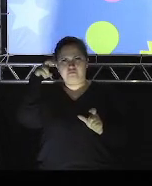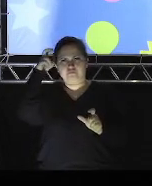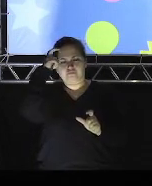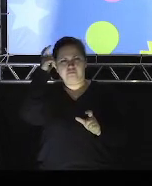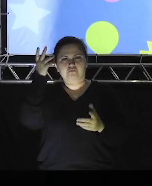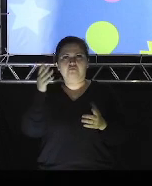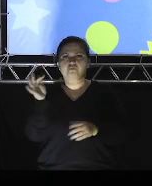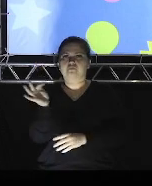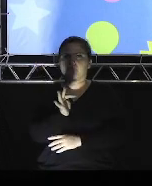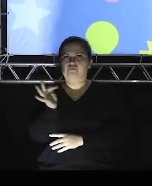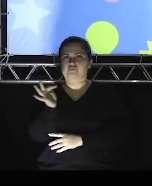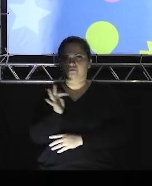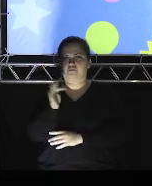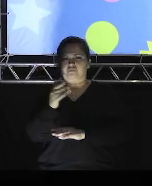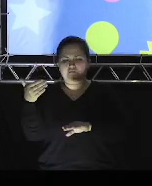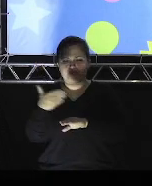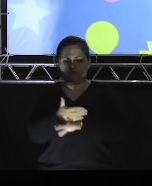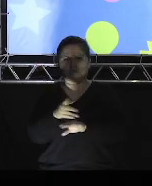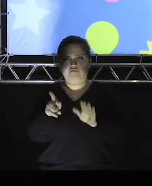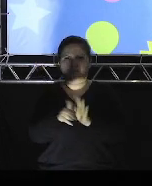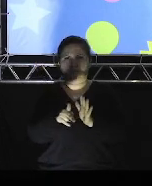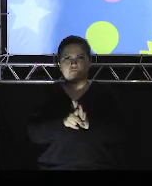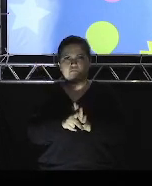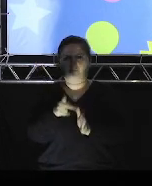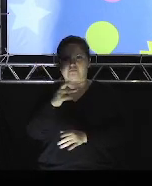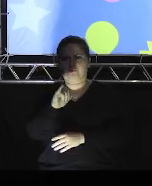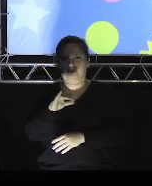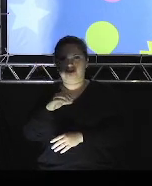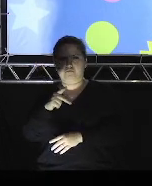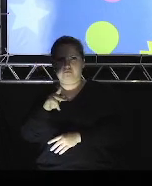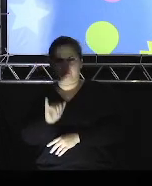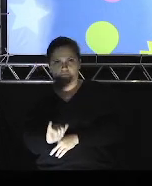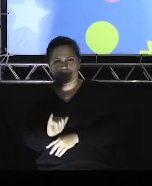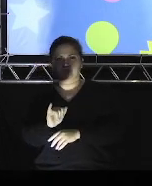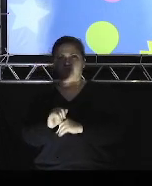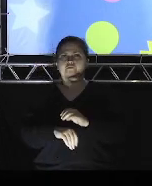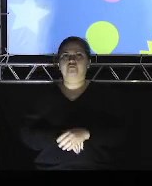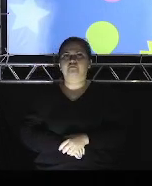Em fevereiro, eu entrei lá no PicPay, né, atuando como Agile